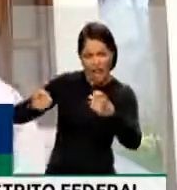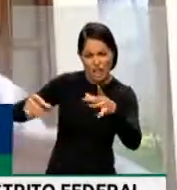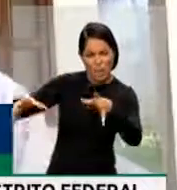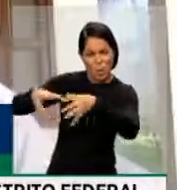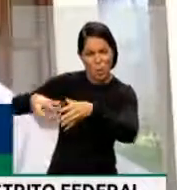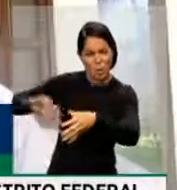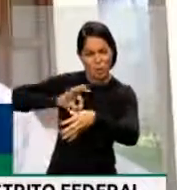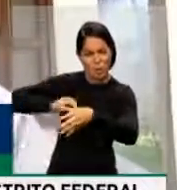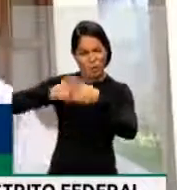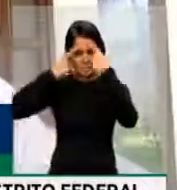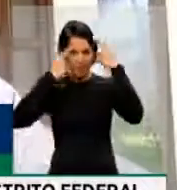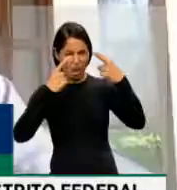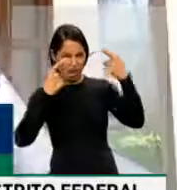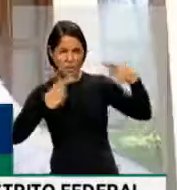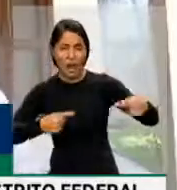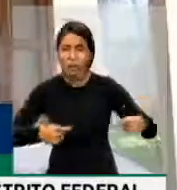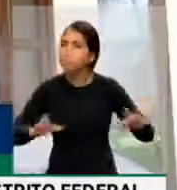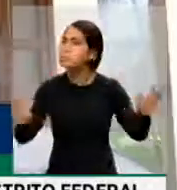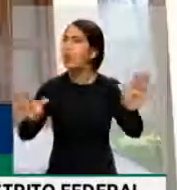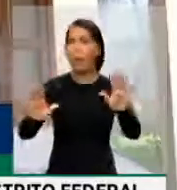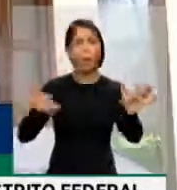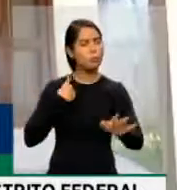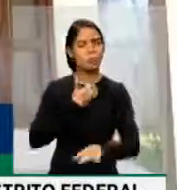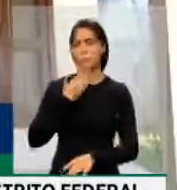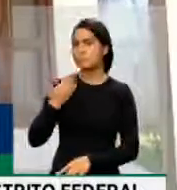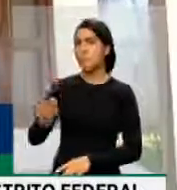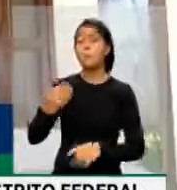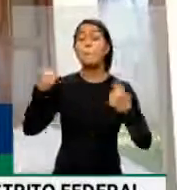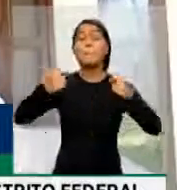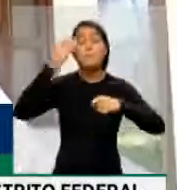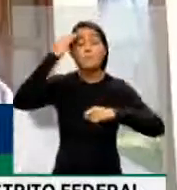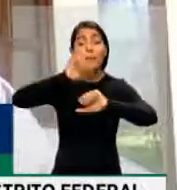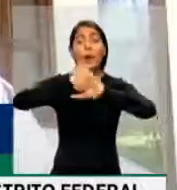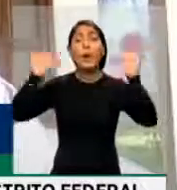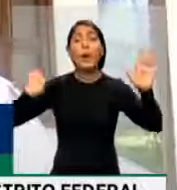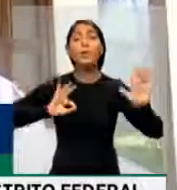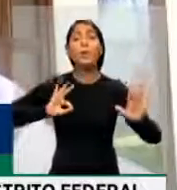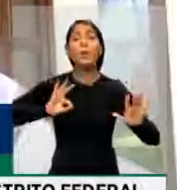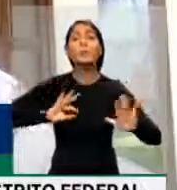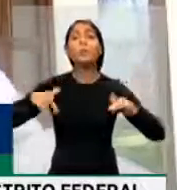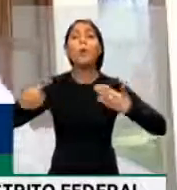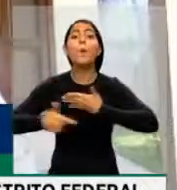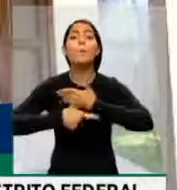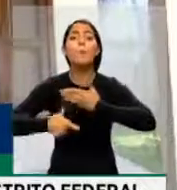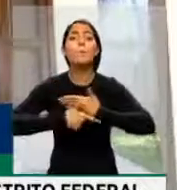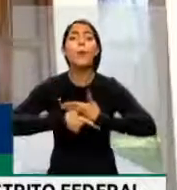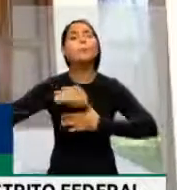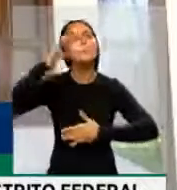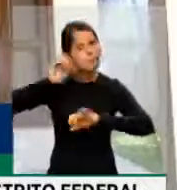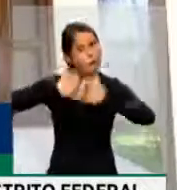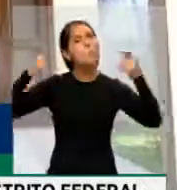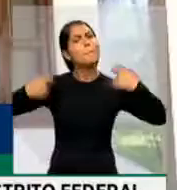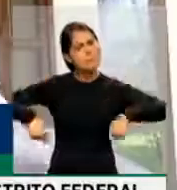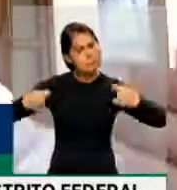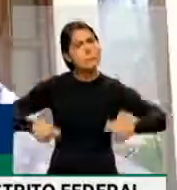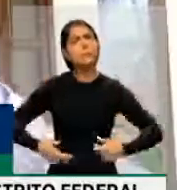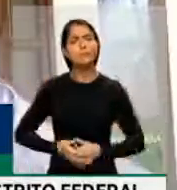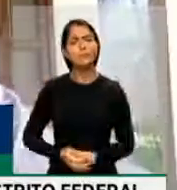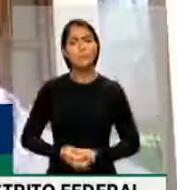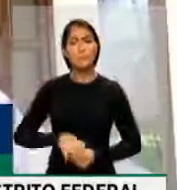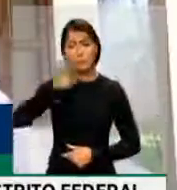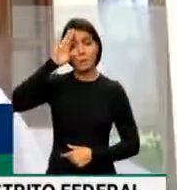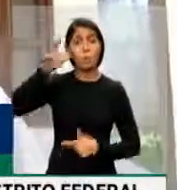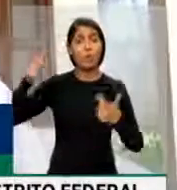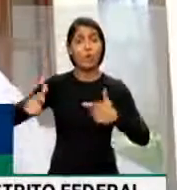ser muito claro que você entender o papel das polícias na segurança pública, em particular da Polícia Militar, que está na linha de